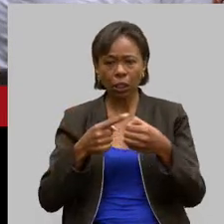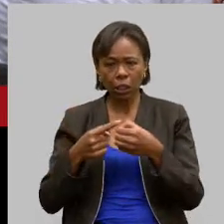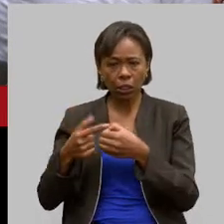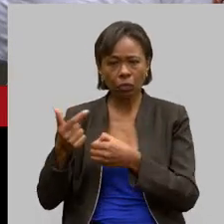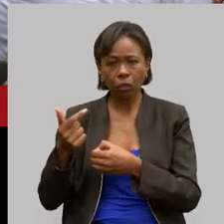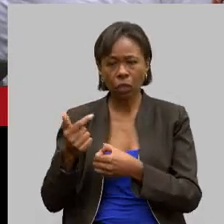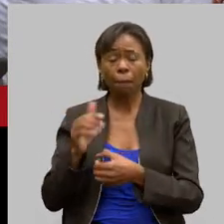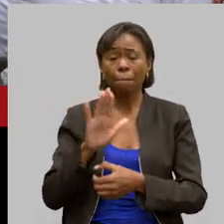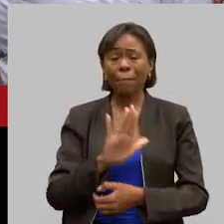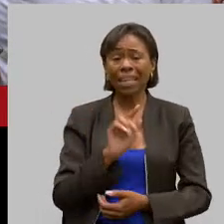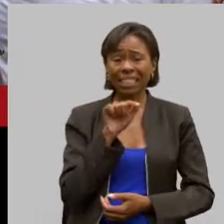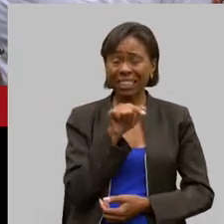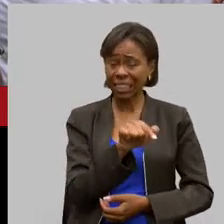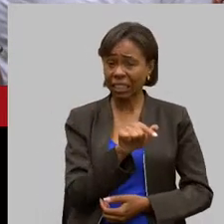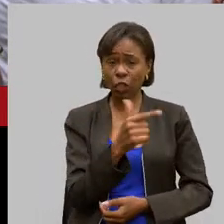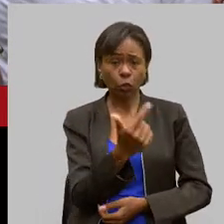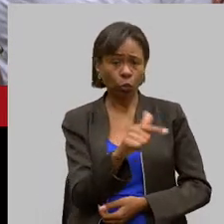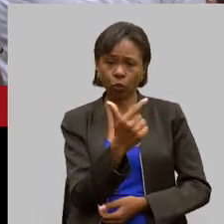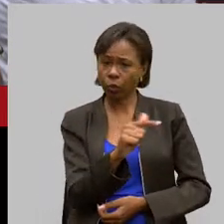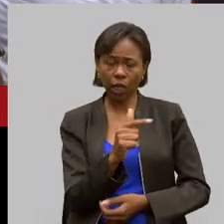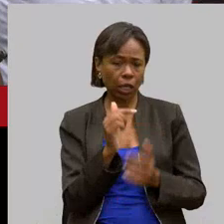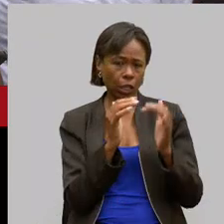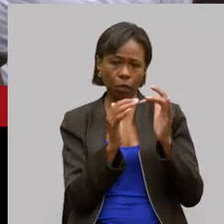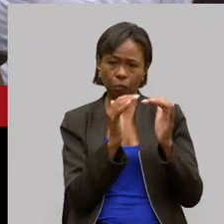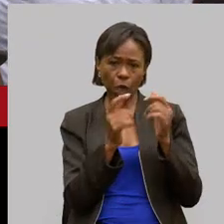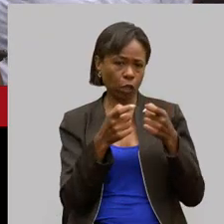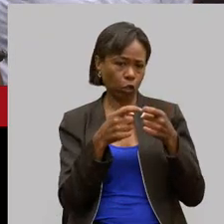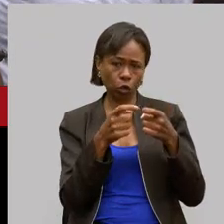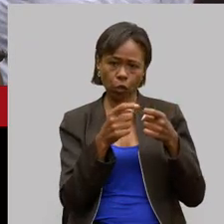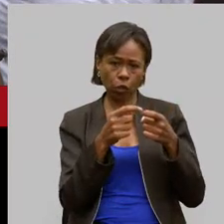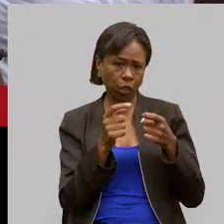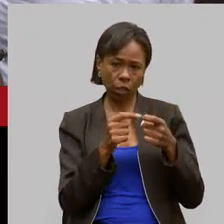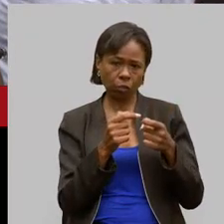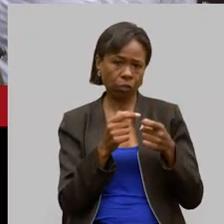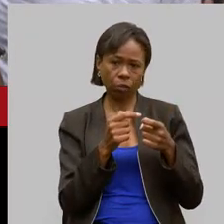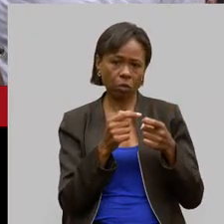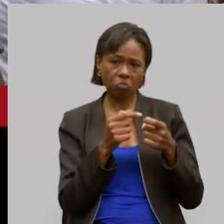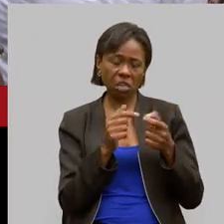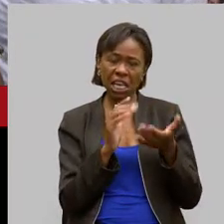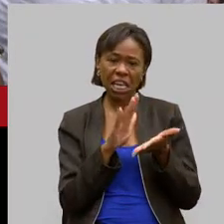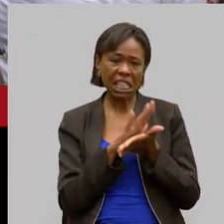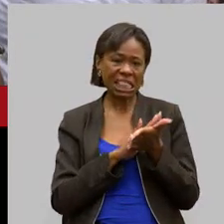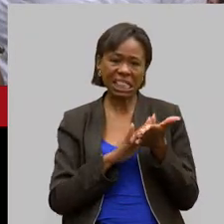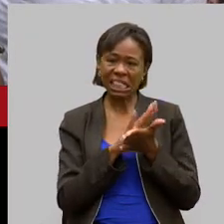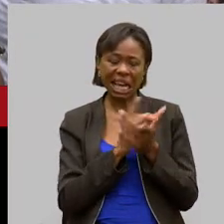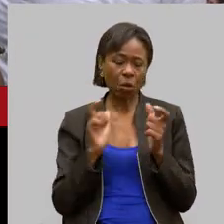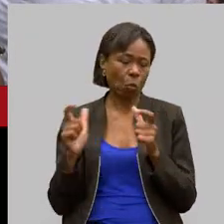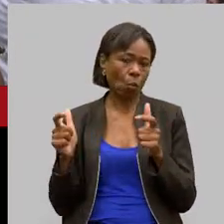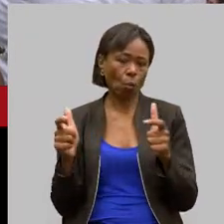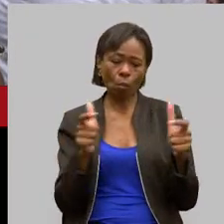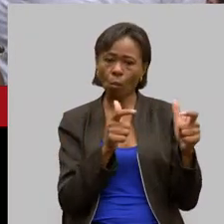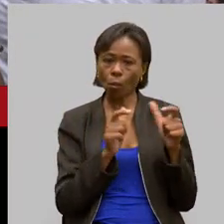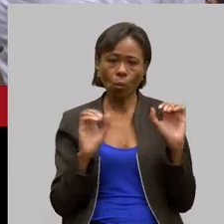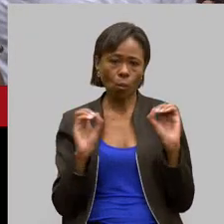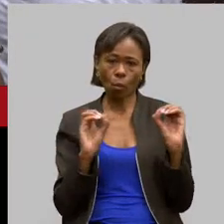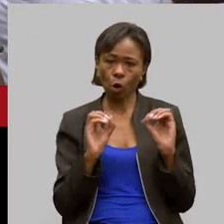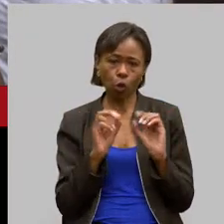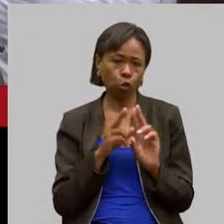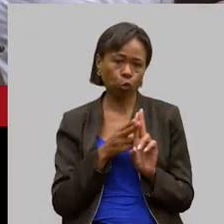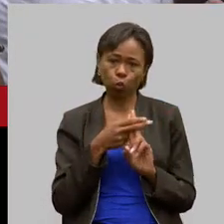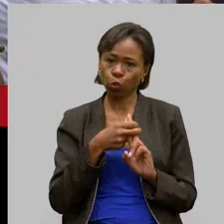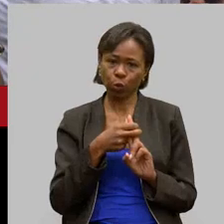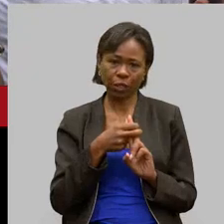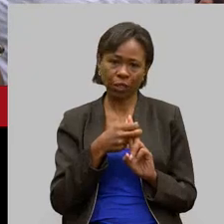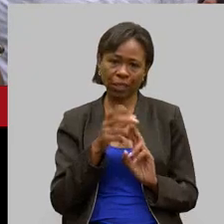neurologista na atenção em nenhuma Instância do na cidade de Divinópolis queria muito que o